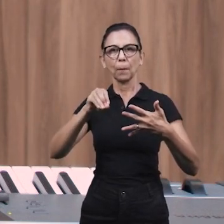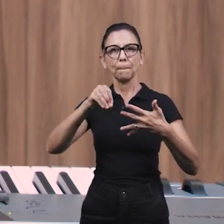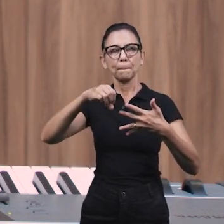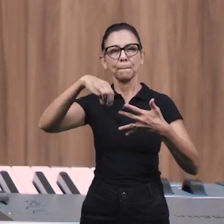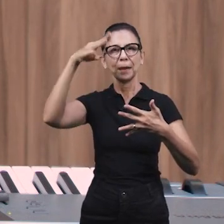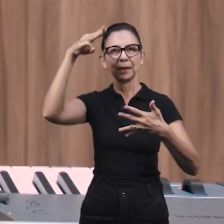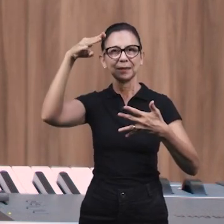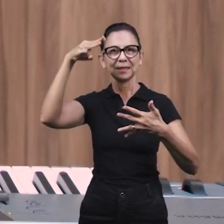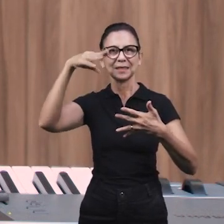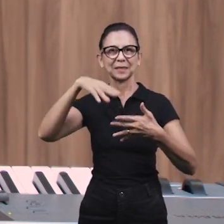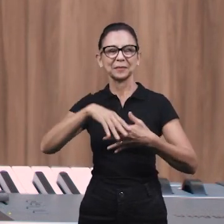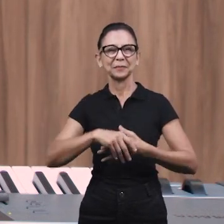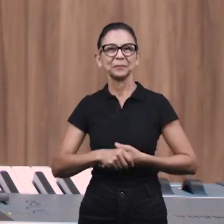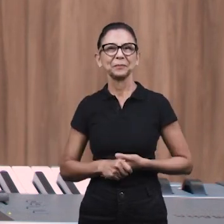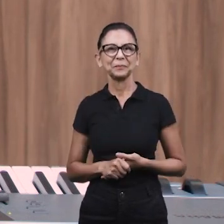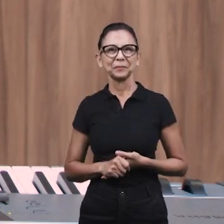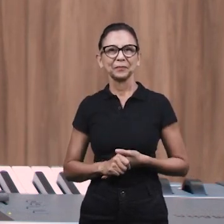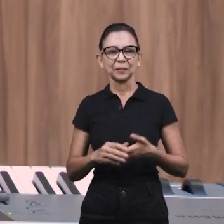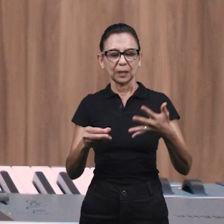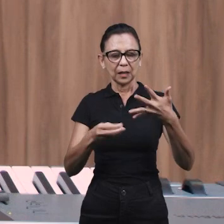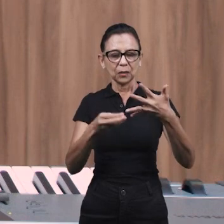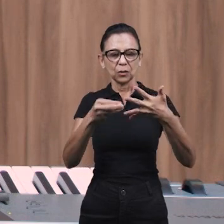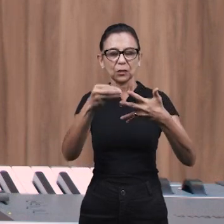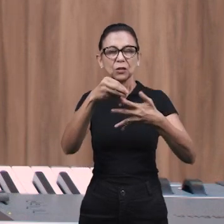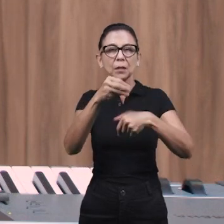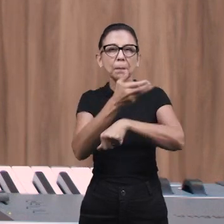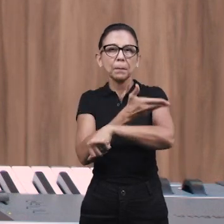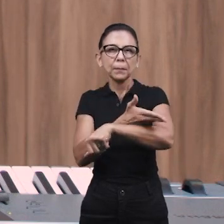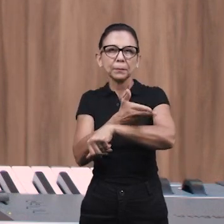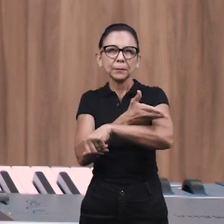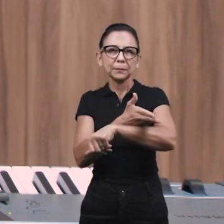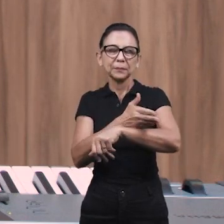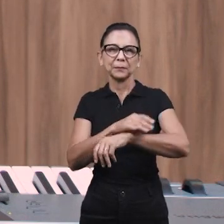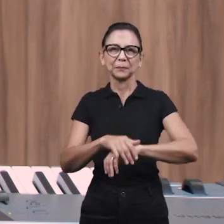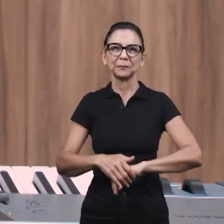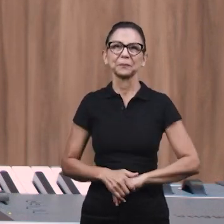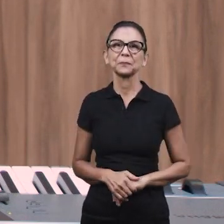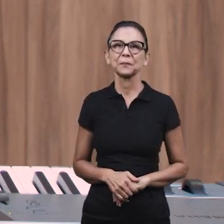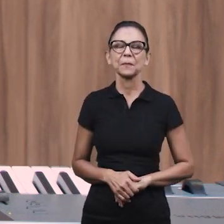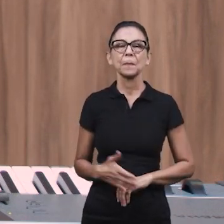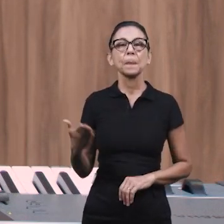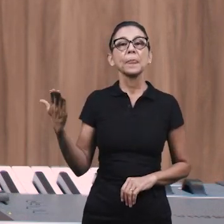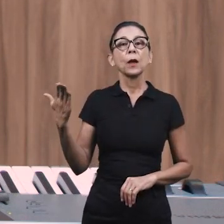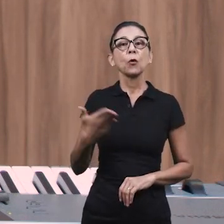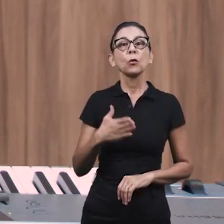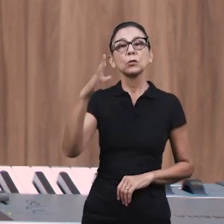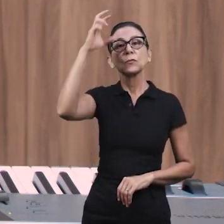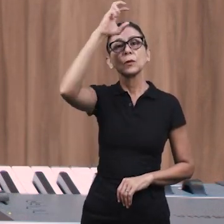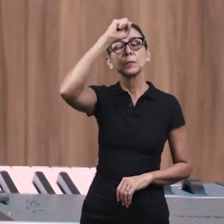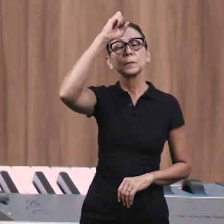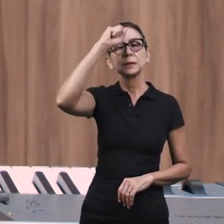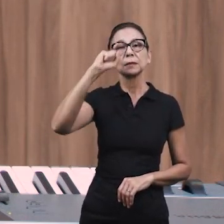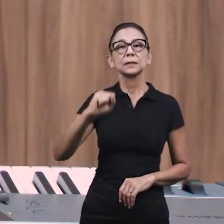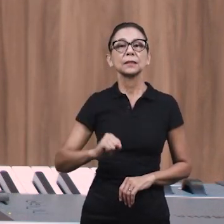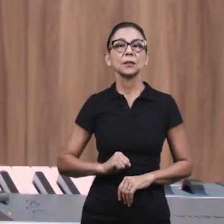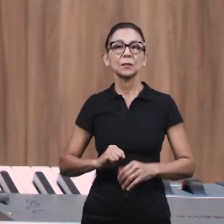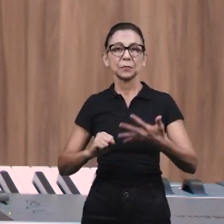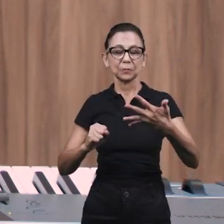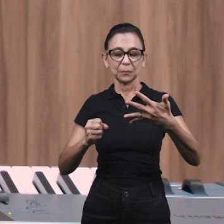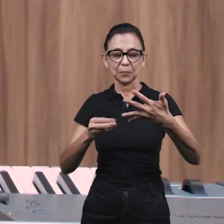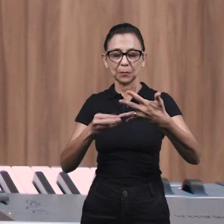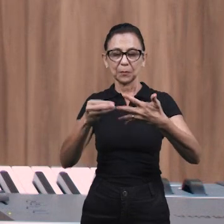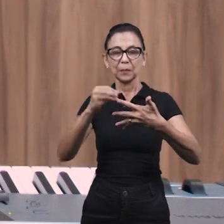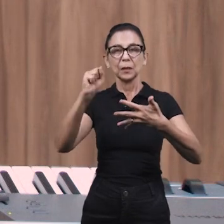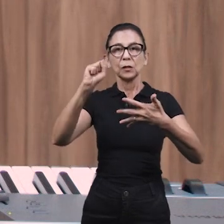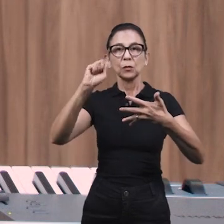todas as notas branquinhas. E hoje, a partir de hoje, nós vamos começar a aprender a escala de Sol maior. E essa